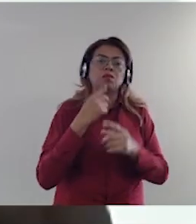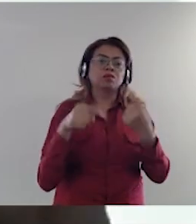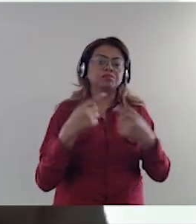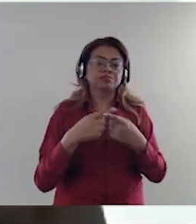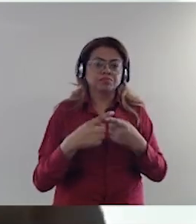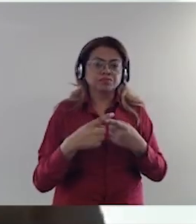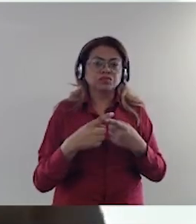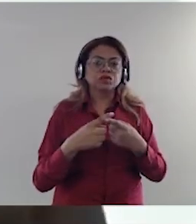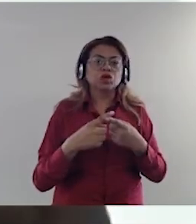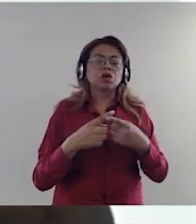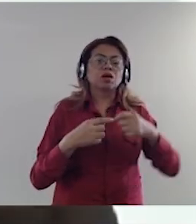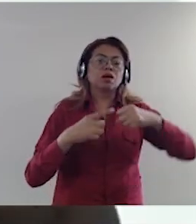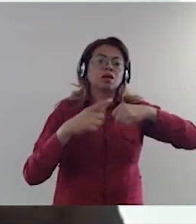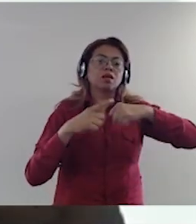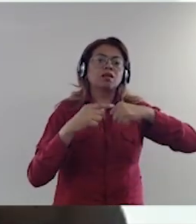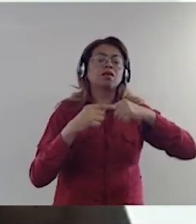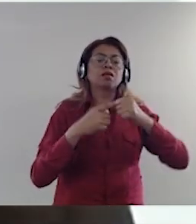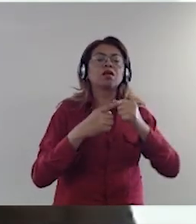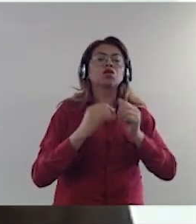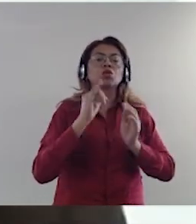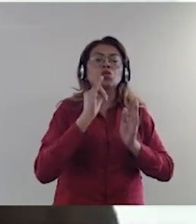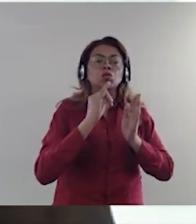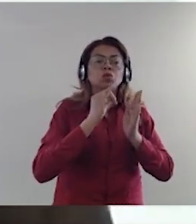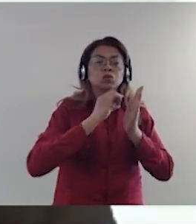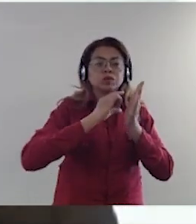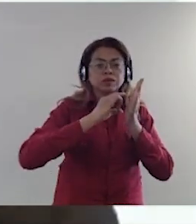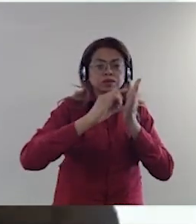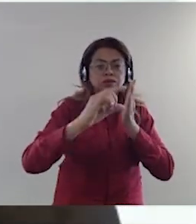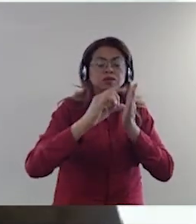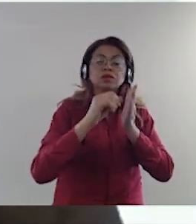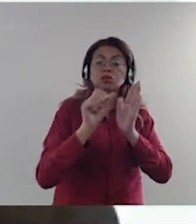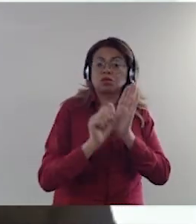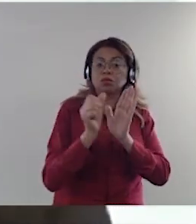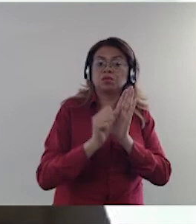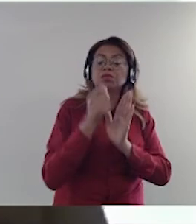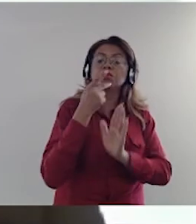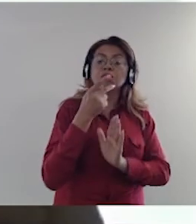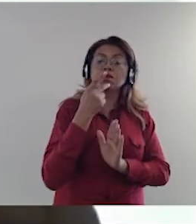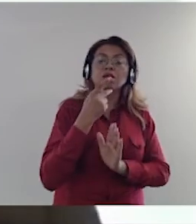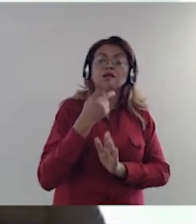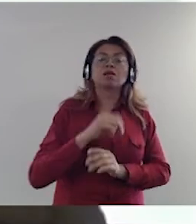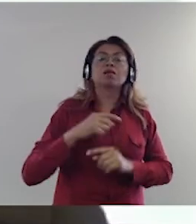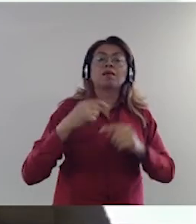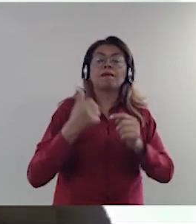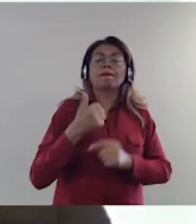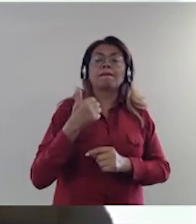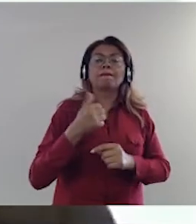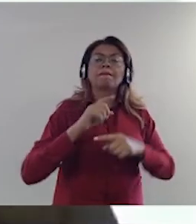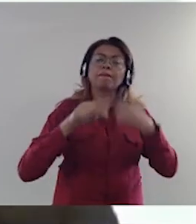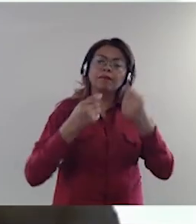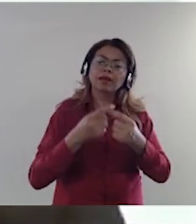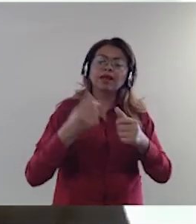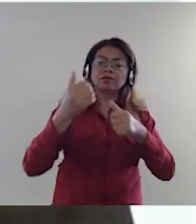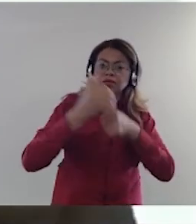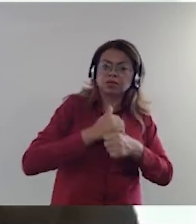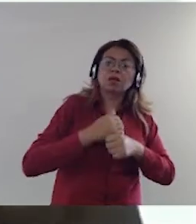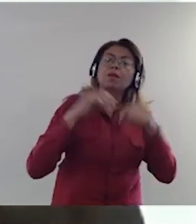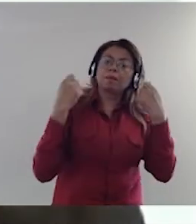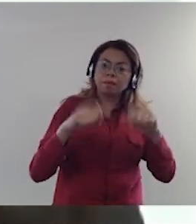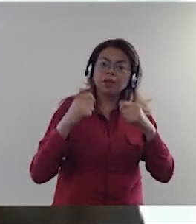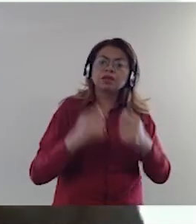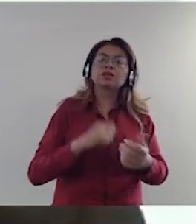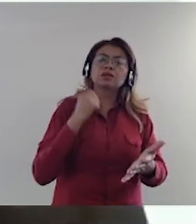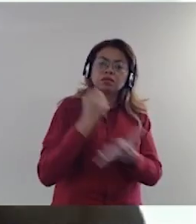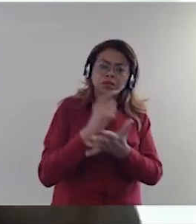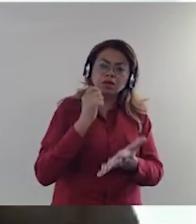o inciso 1º do artigo 1358J diz que as contribuições são devidas ainda que o condômino